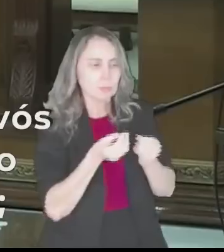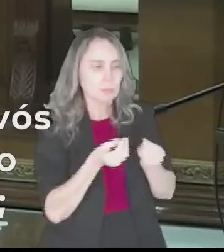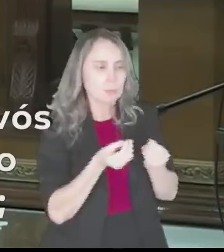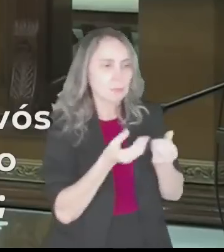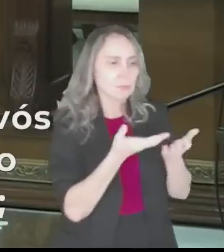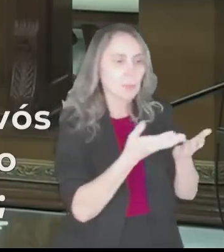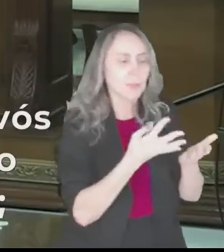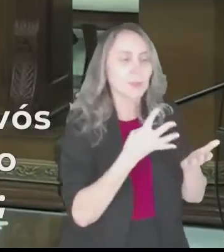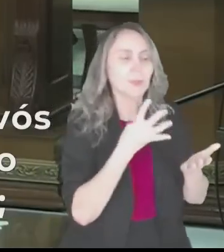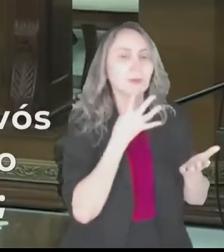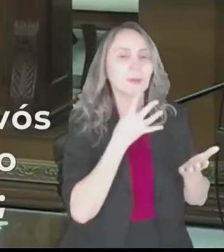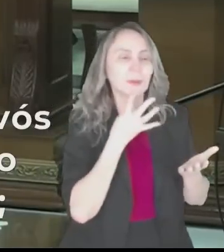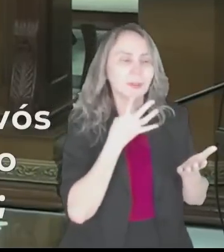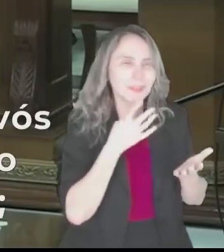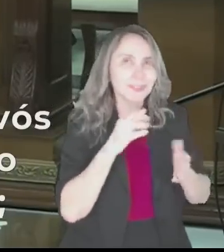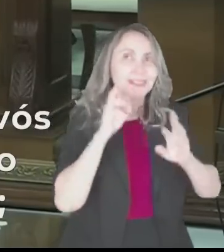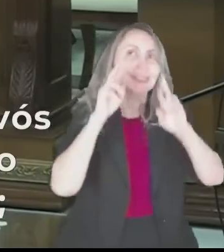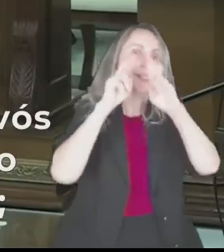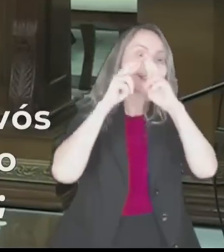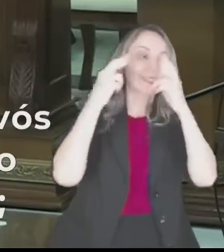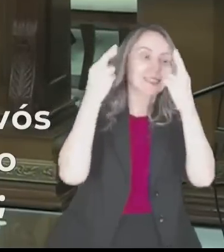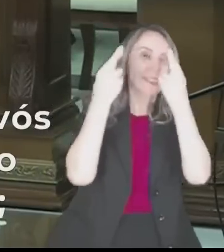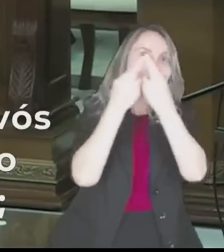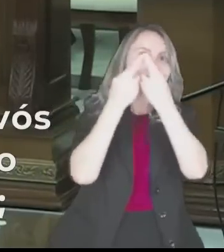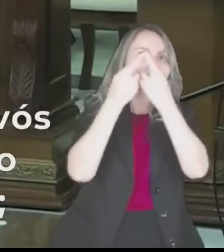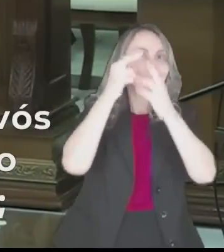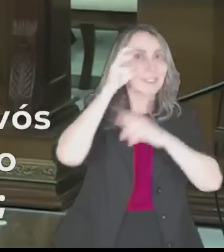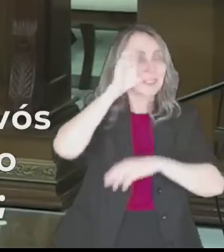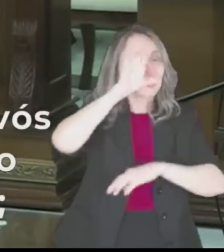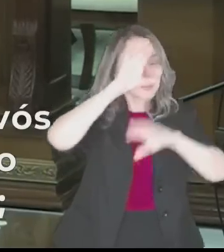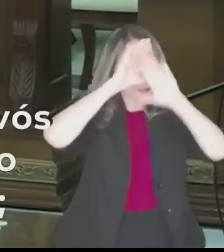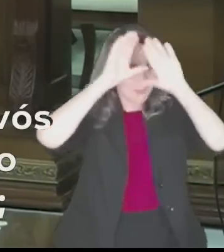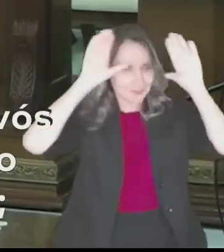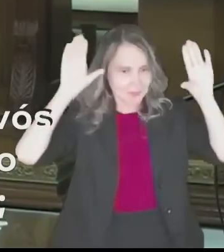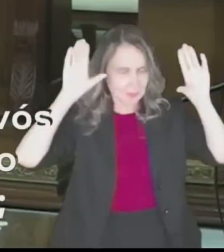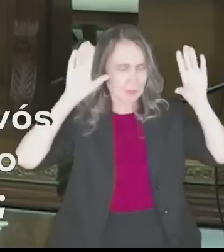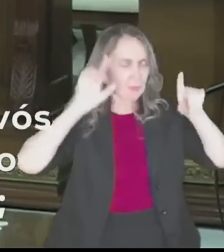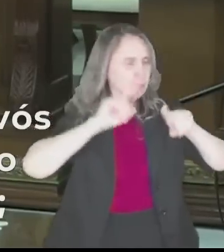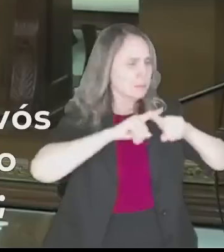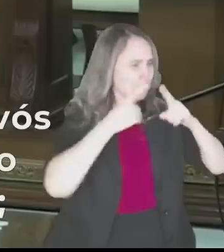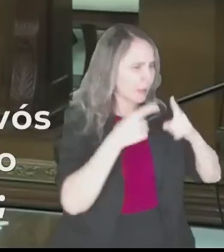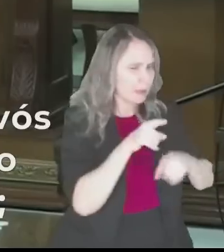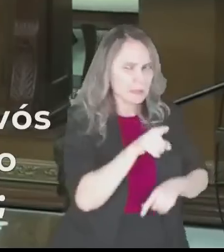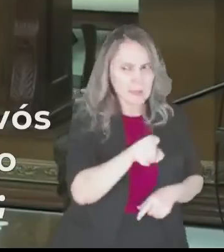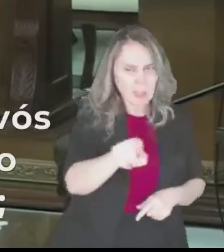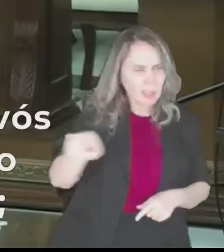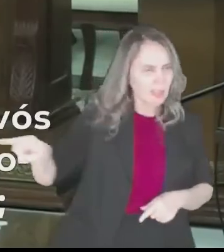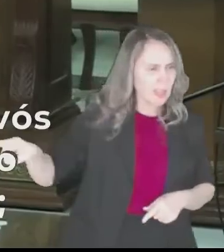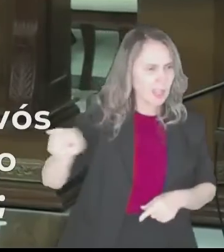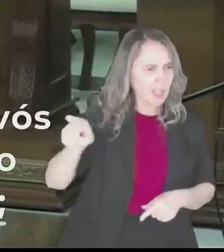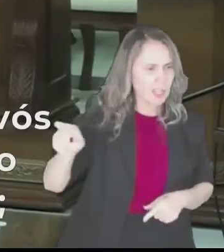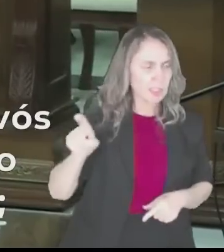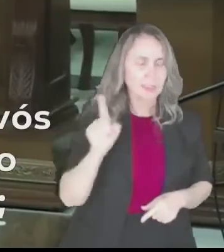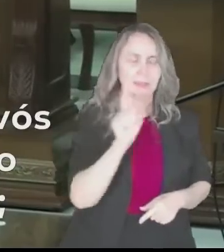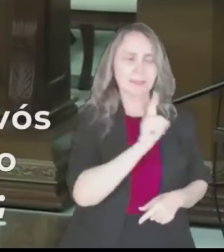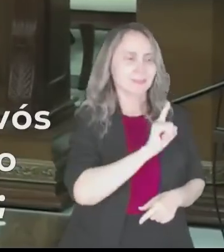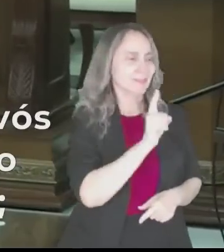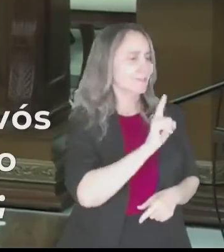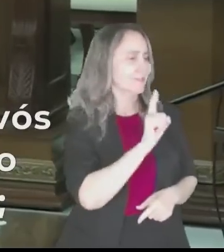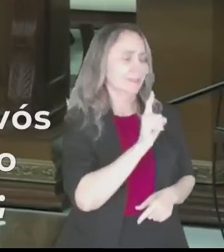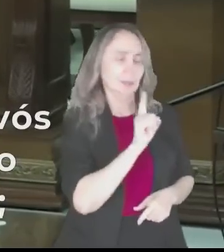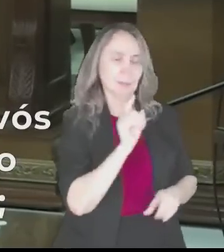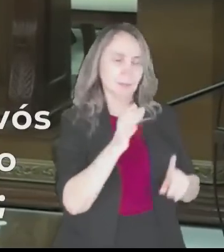do reino dos céus, mas a eles não lhes é